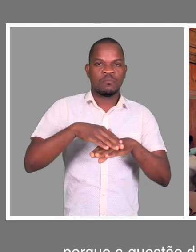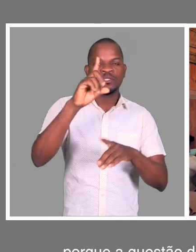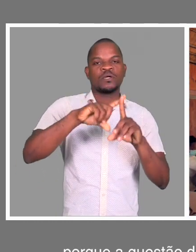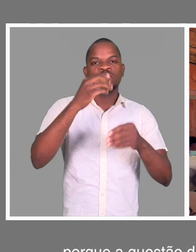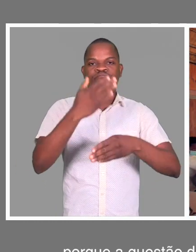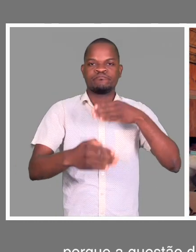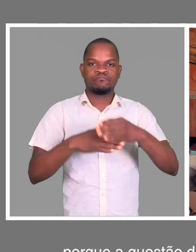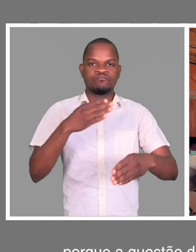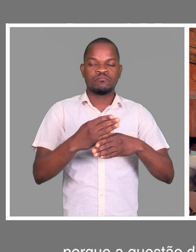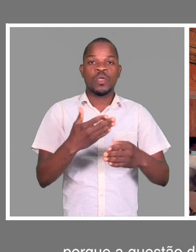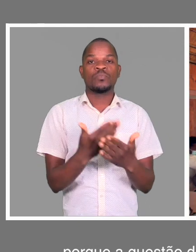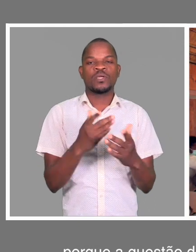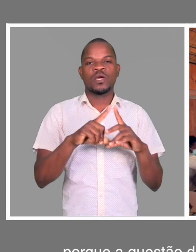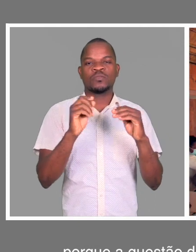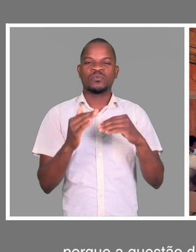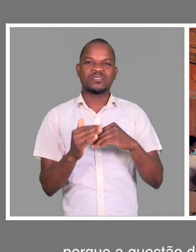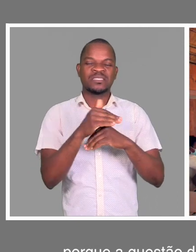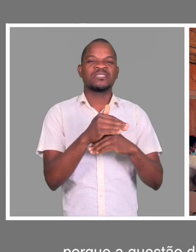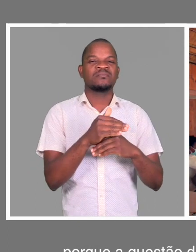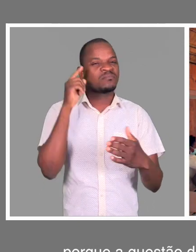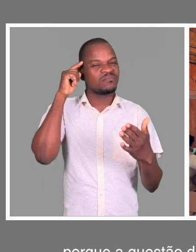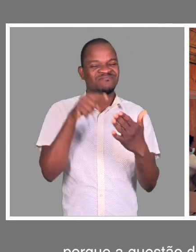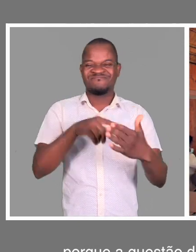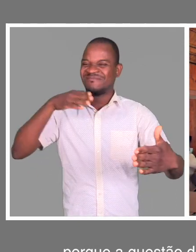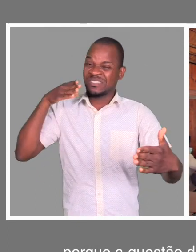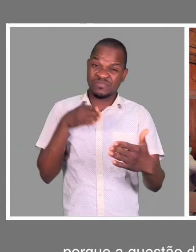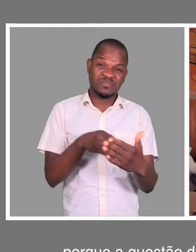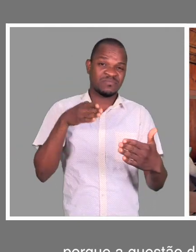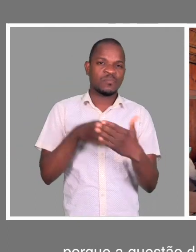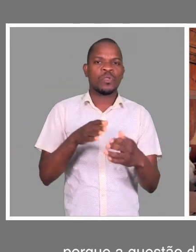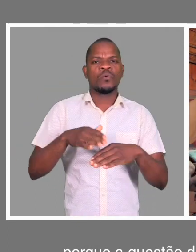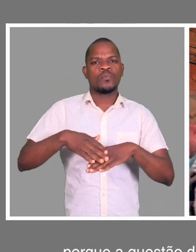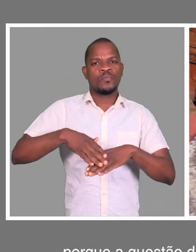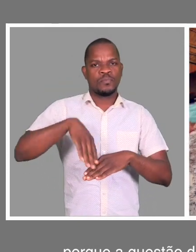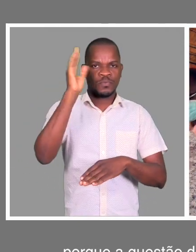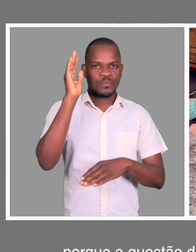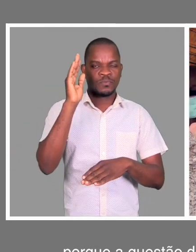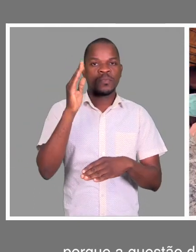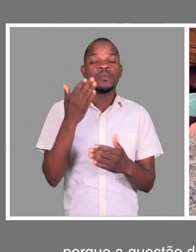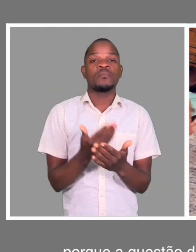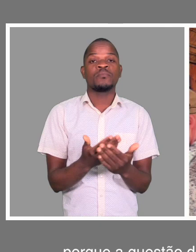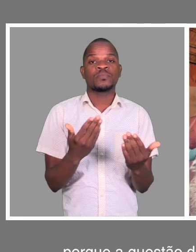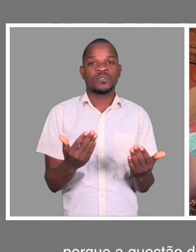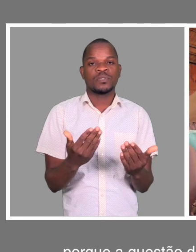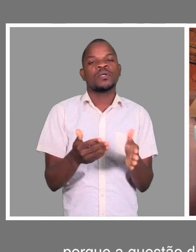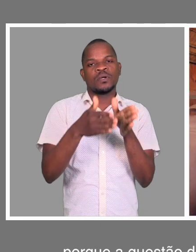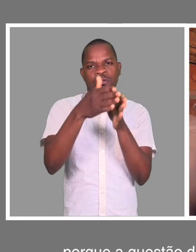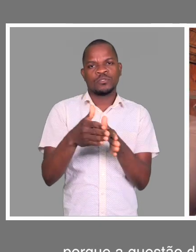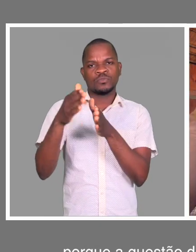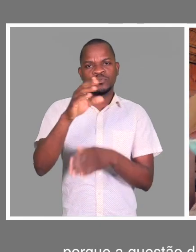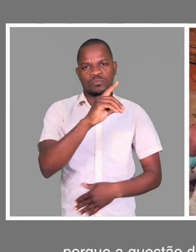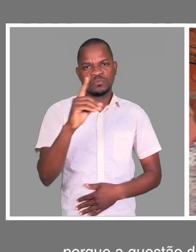da acessibilidade constitui uma barreira enorme, enorme mesmo para as pessoas com